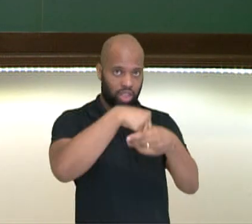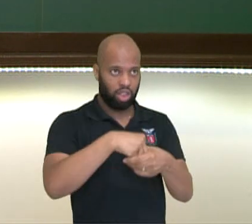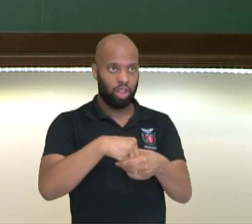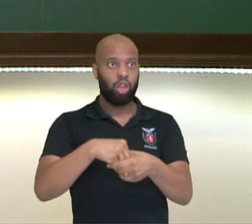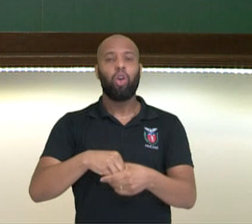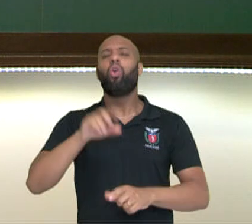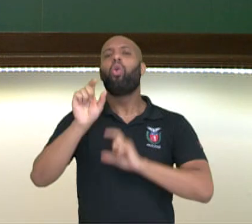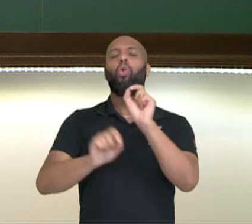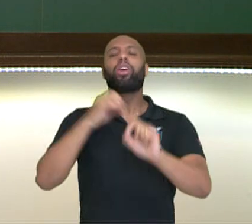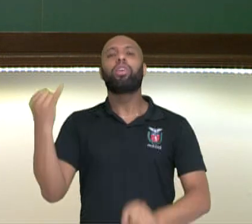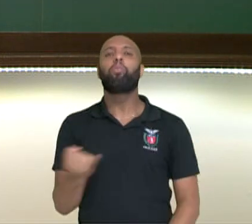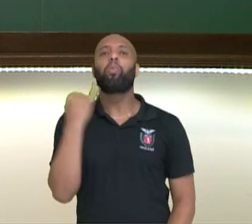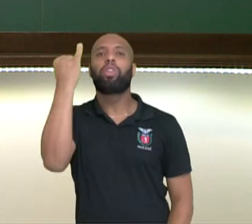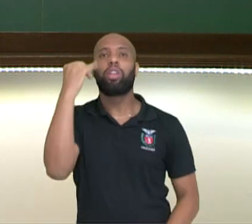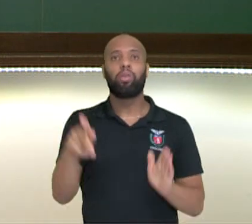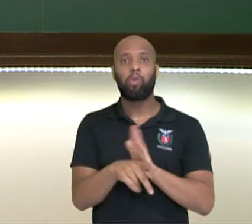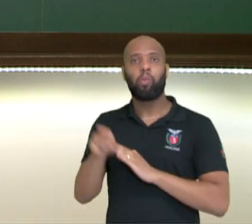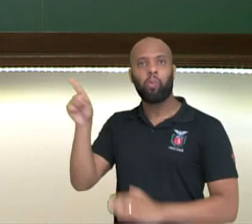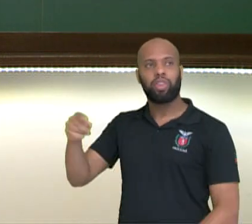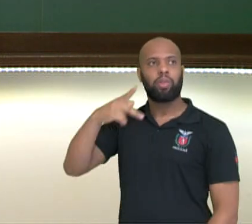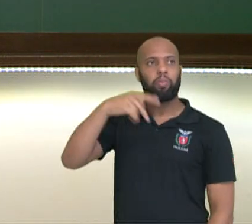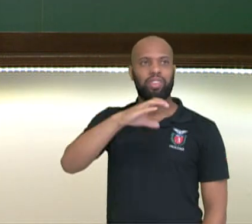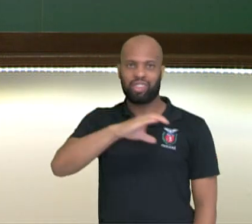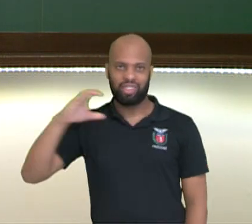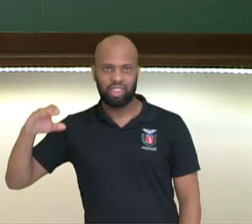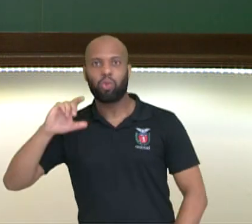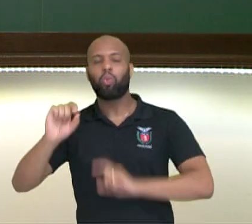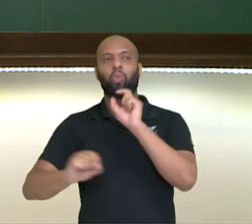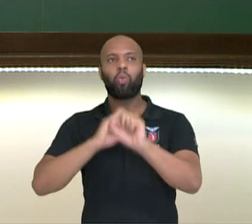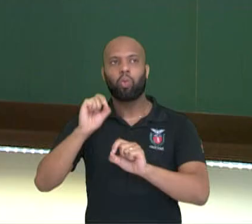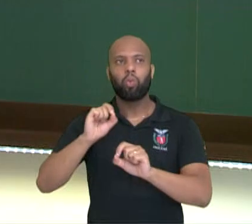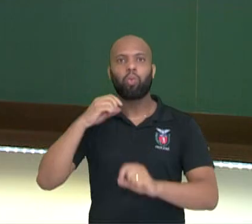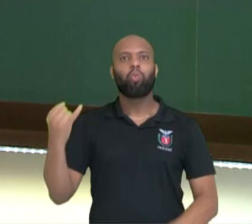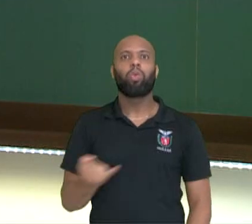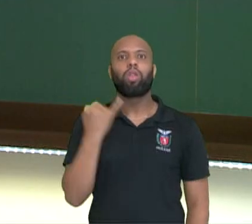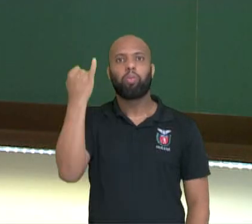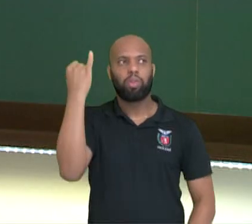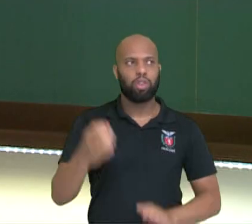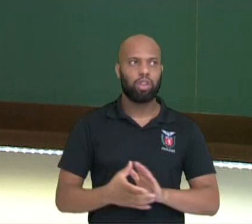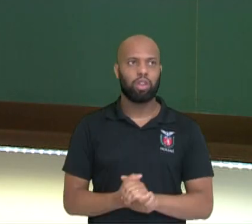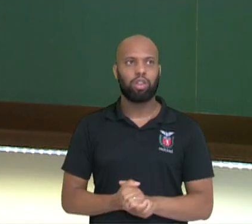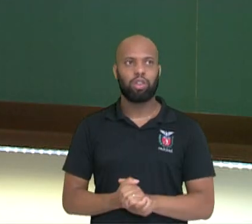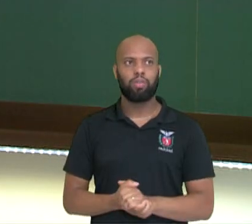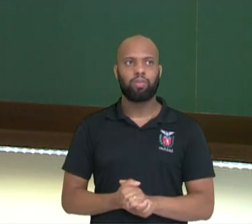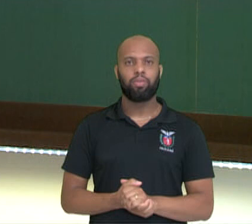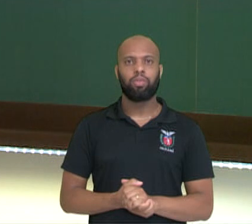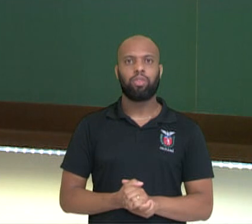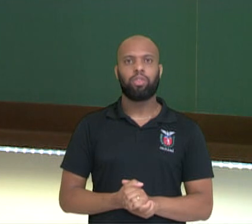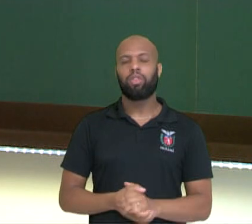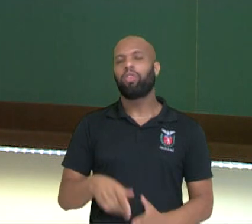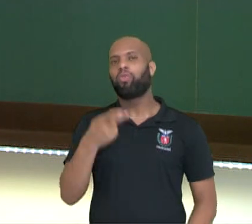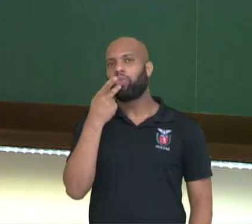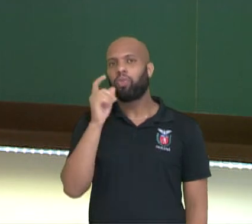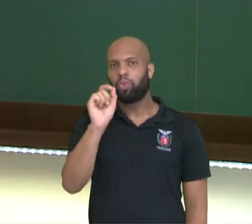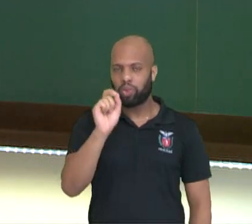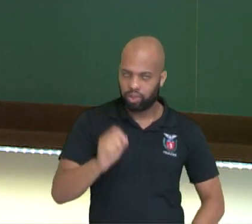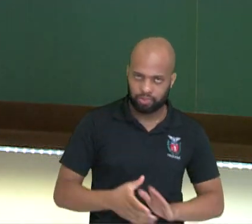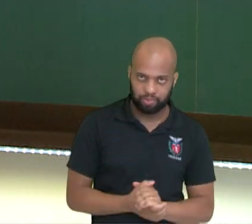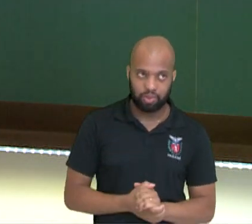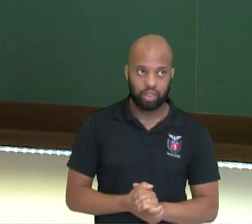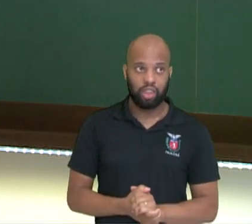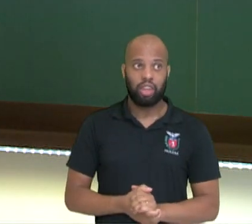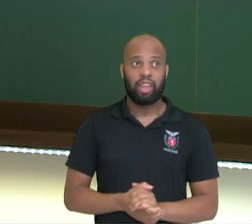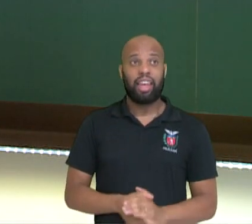que importa, pelo princípio da conservação de carga elétrica, o PCC, ok? Diz o seguinte,